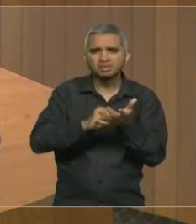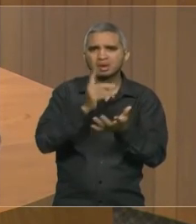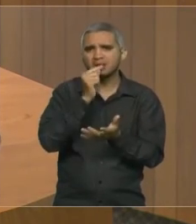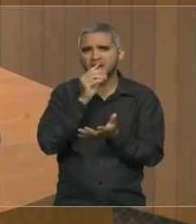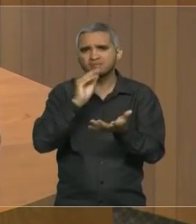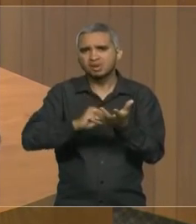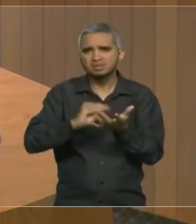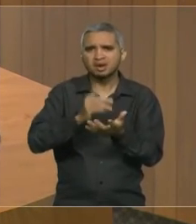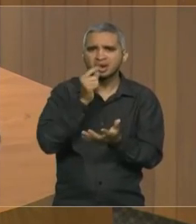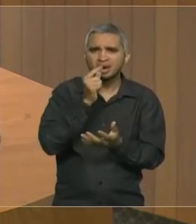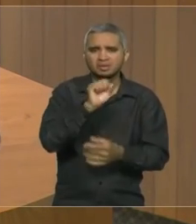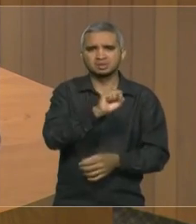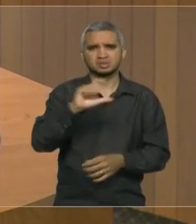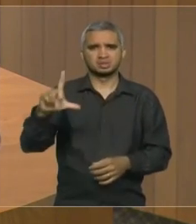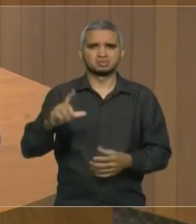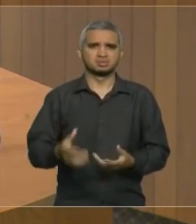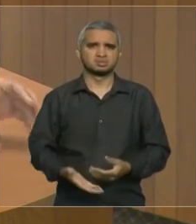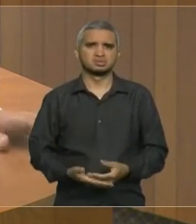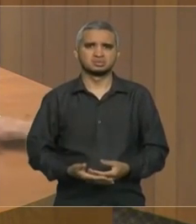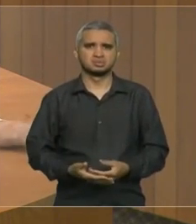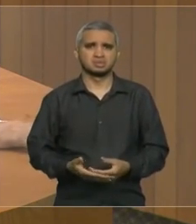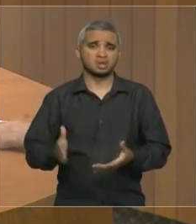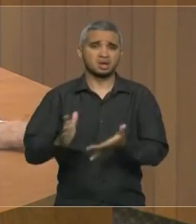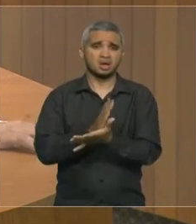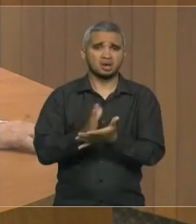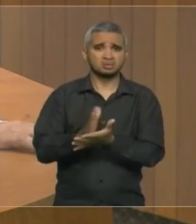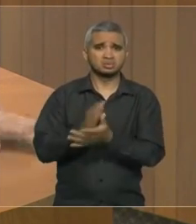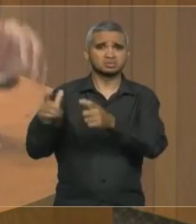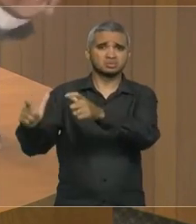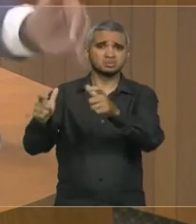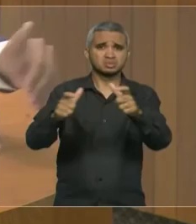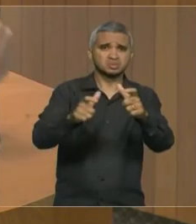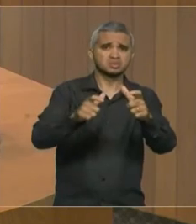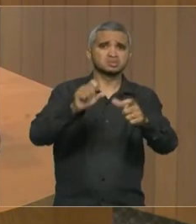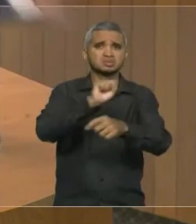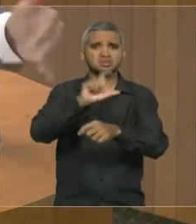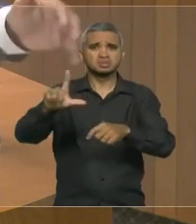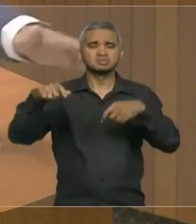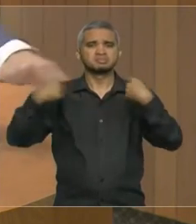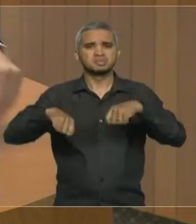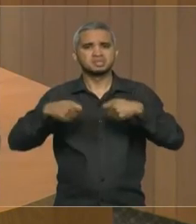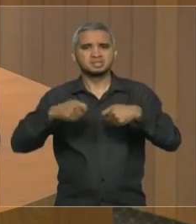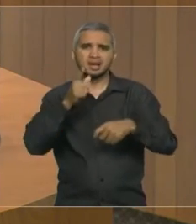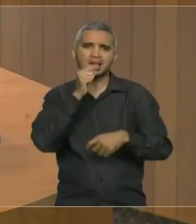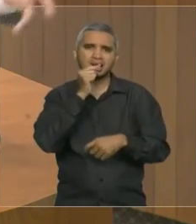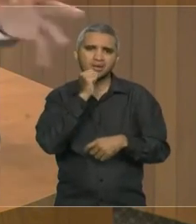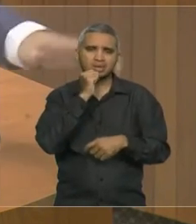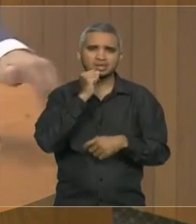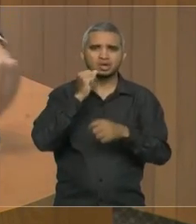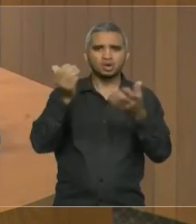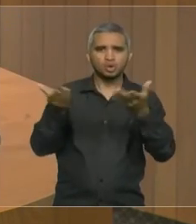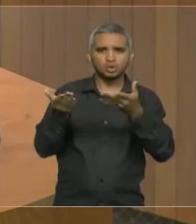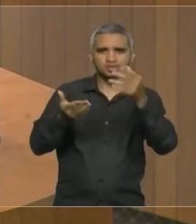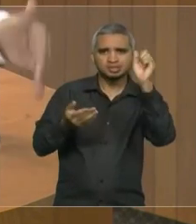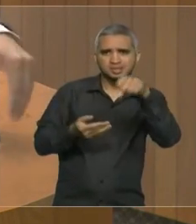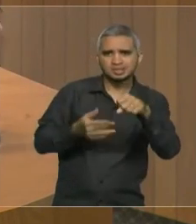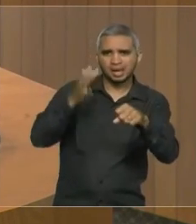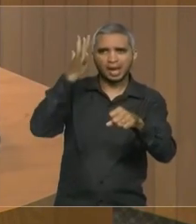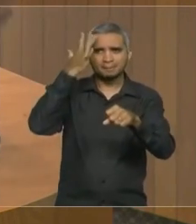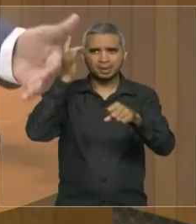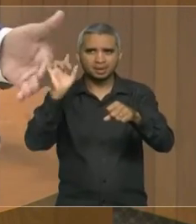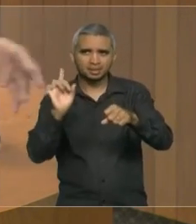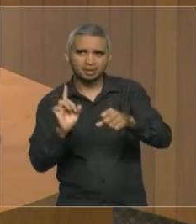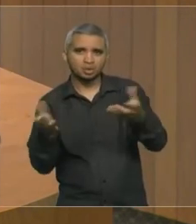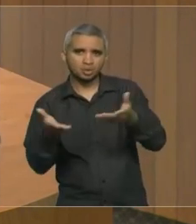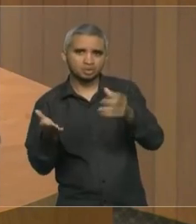São Luís que tem que ter alternância para abastecimento de água. Água dia sim, água dia não. Água dia sim,